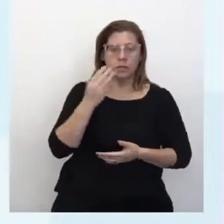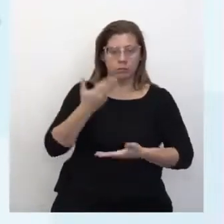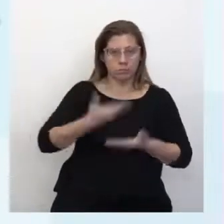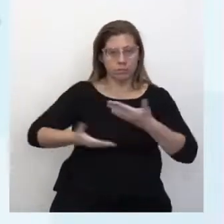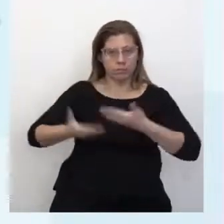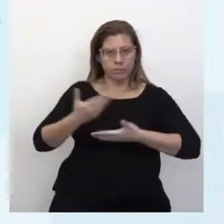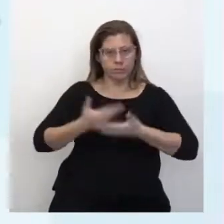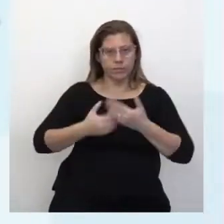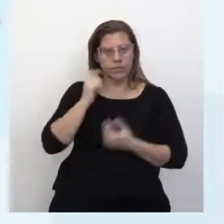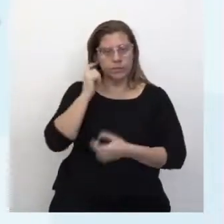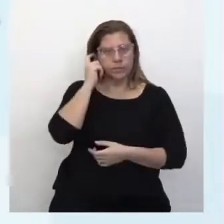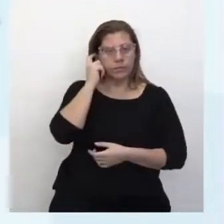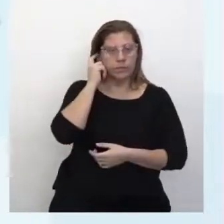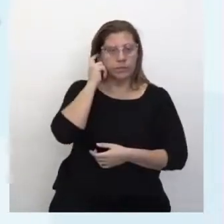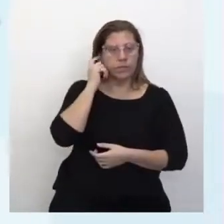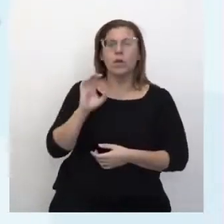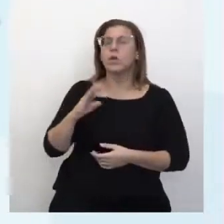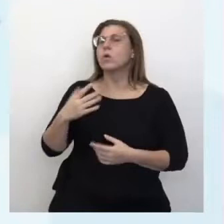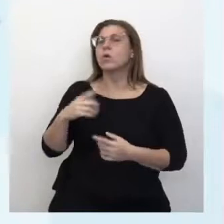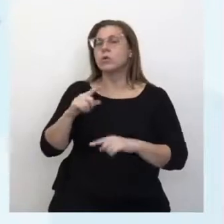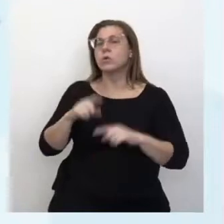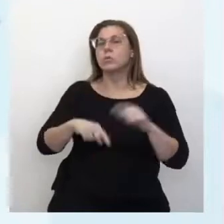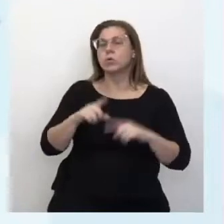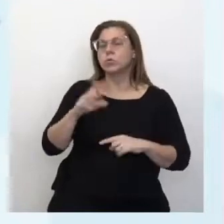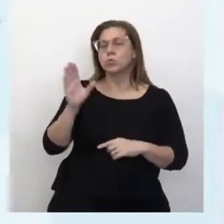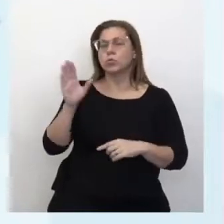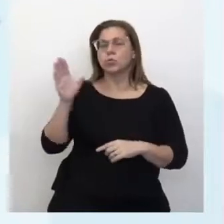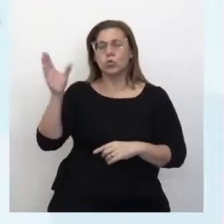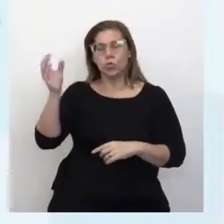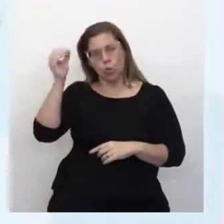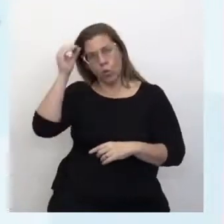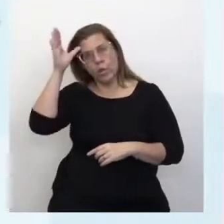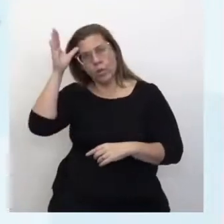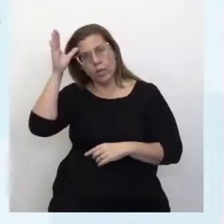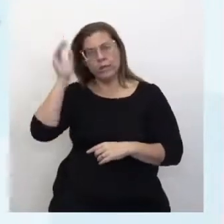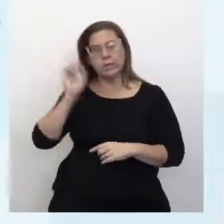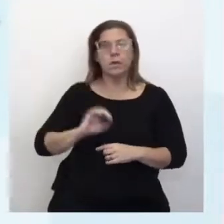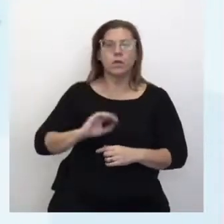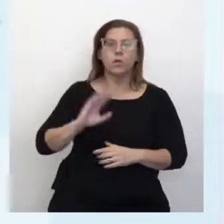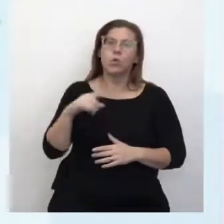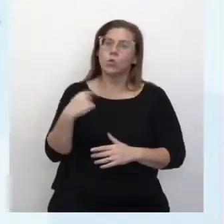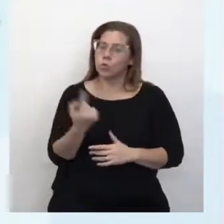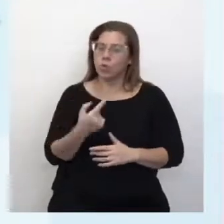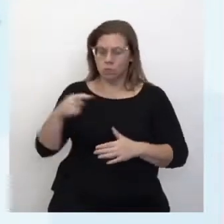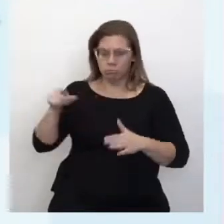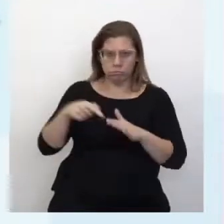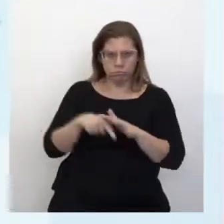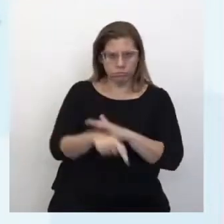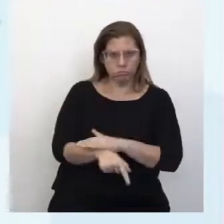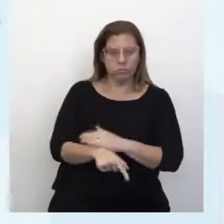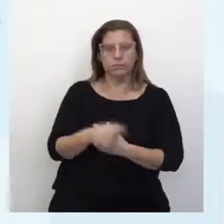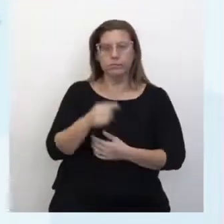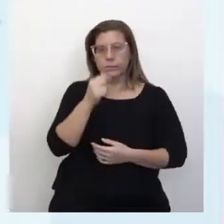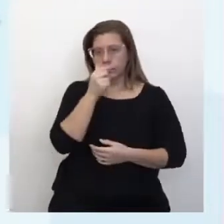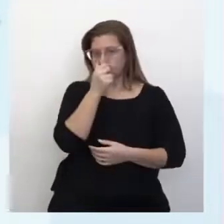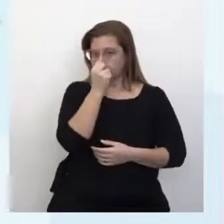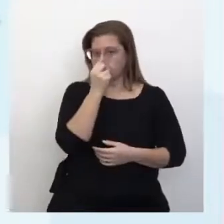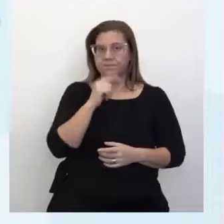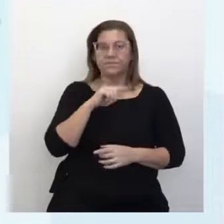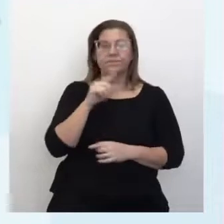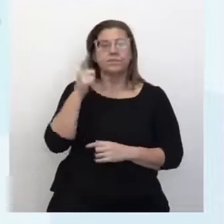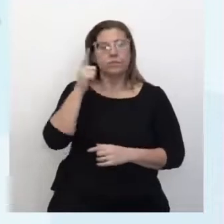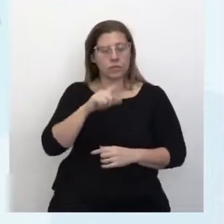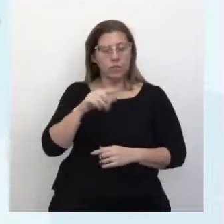compartilhada. Quais são os objetos de conhecimento ou aqueles conteúdos que a gente vai se aprofundar um pouquinho mais para atingir